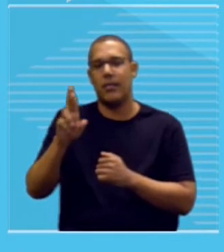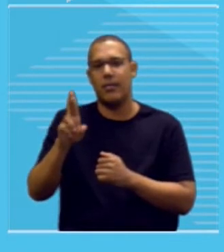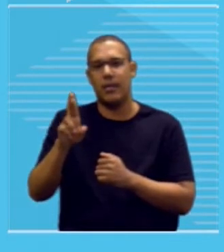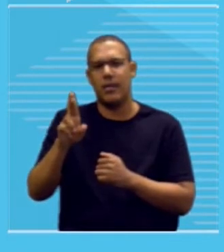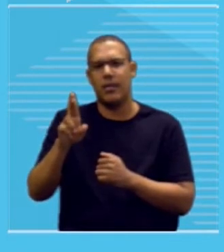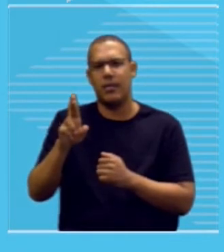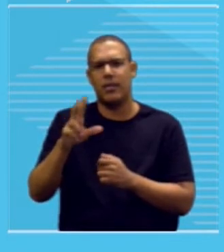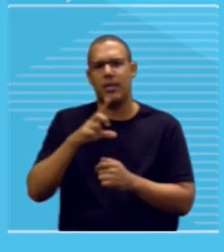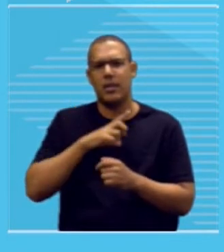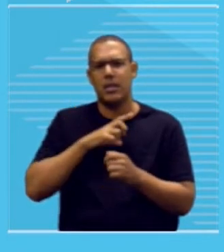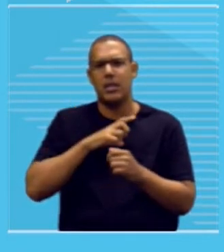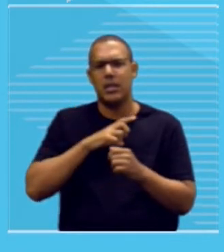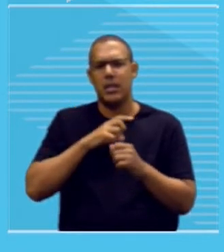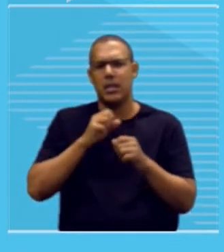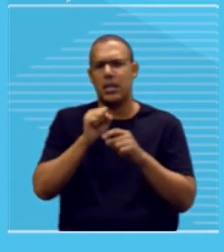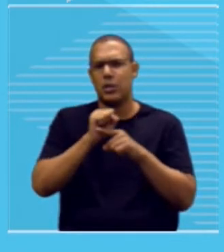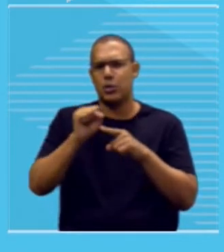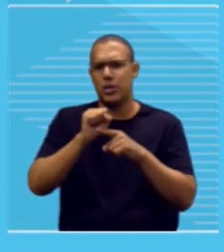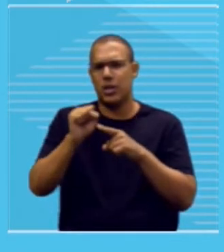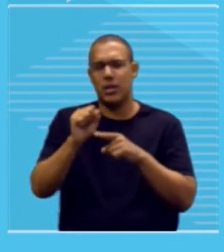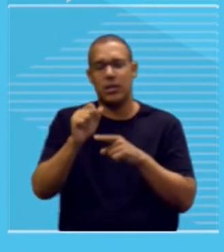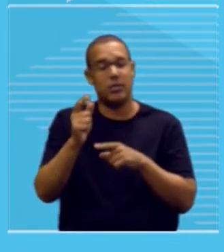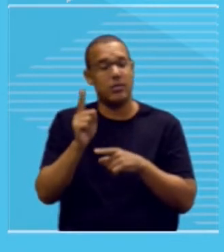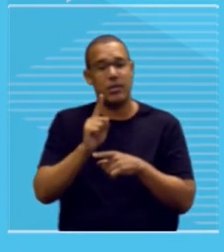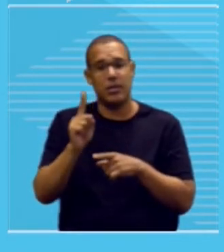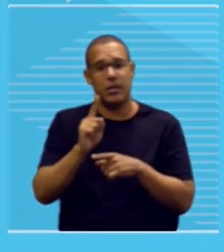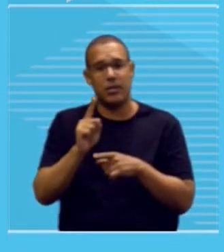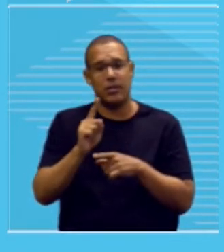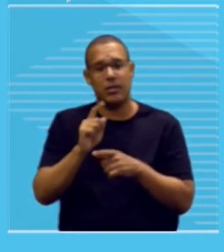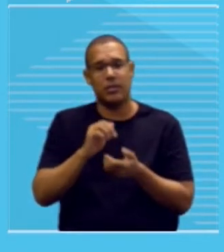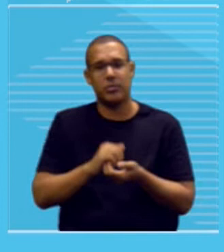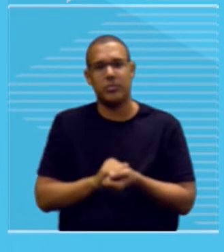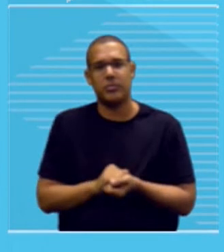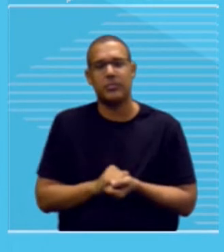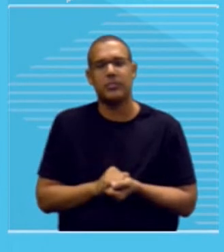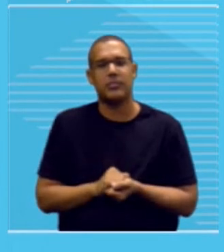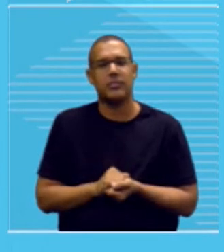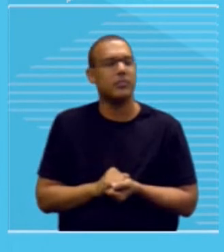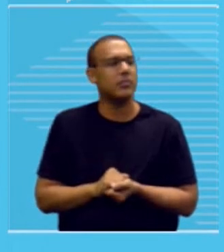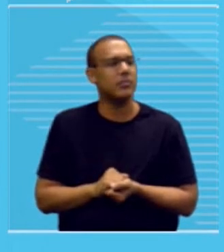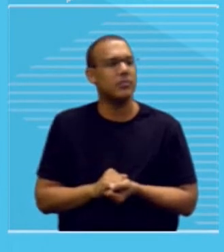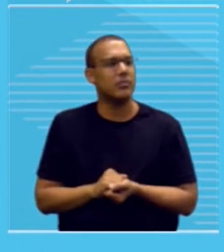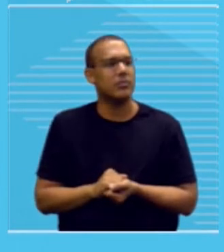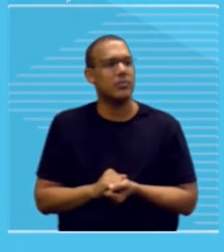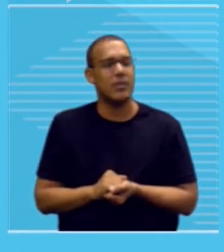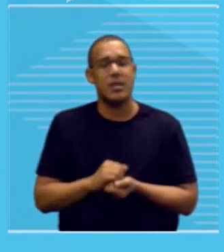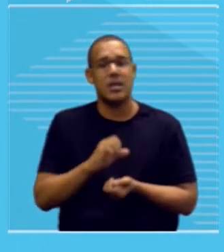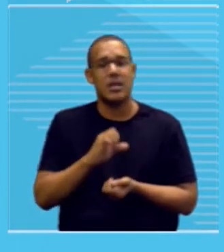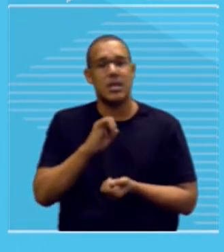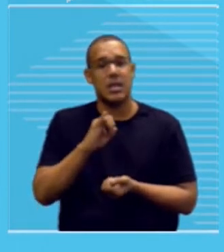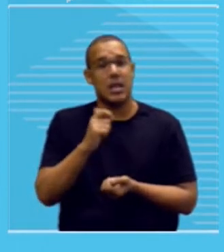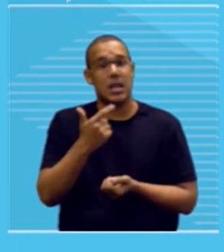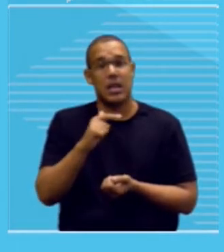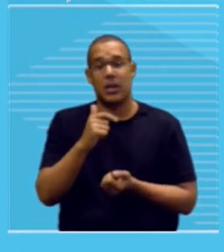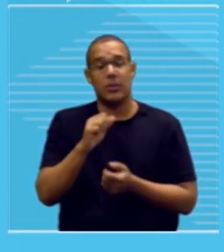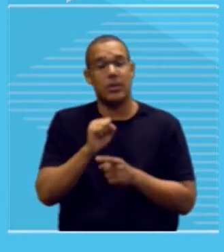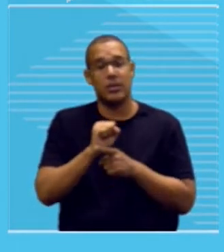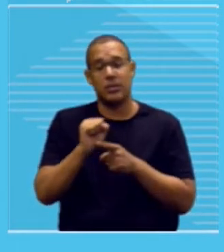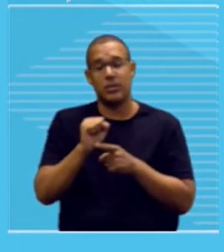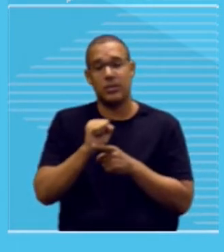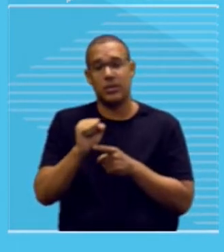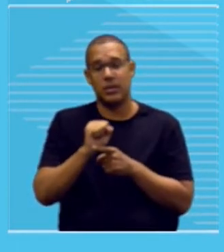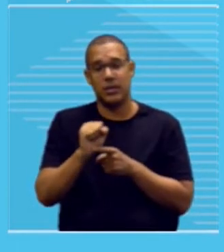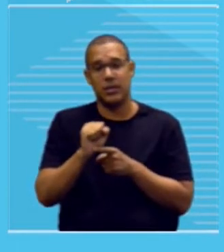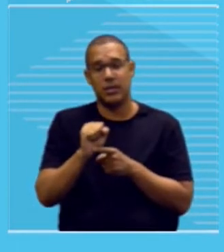não lembra se tua frase é composta de sujeito verbo e objeto e não tem sujeito aqui mais uma